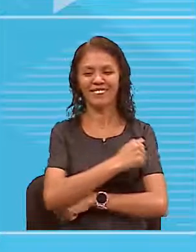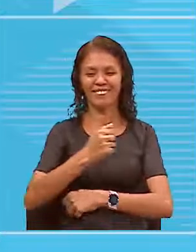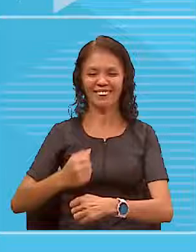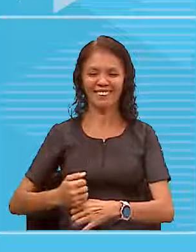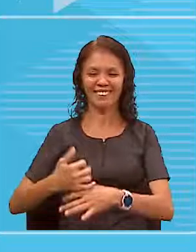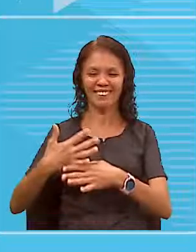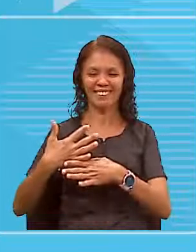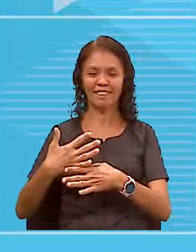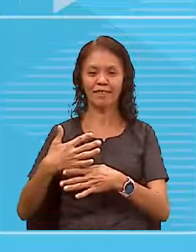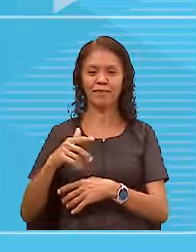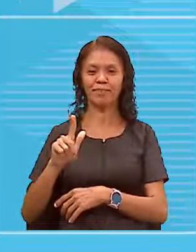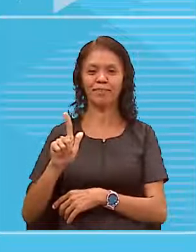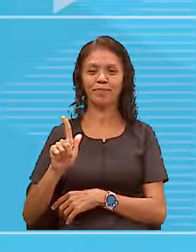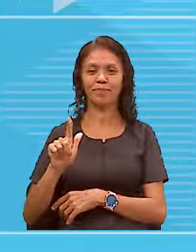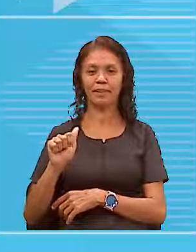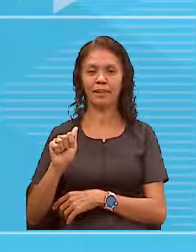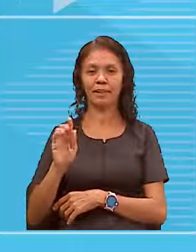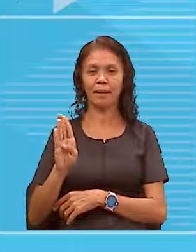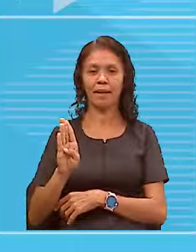entendimento.